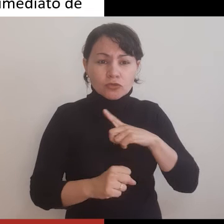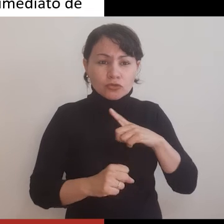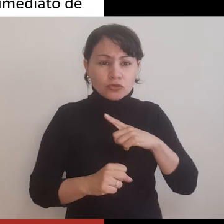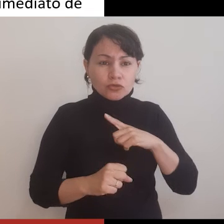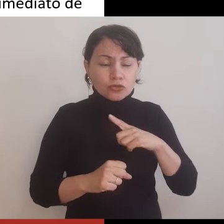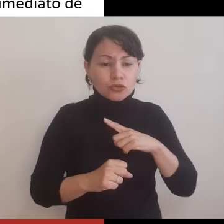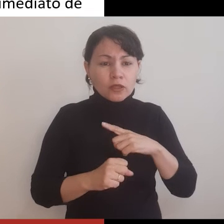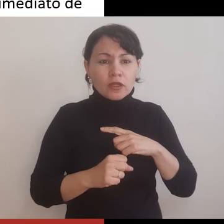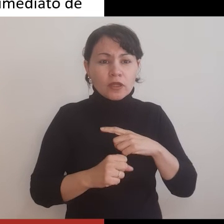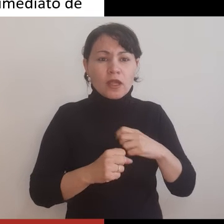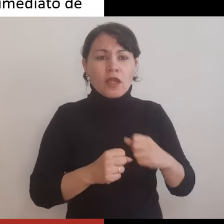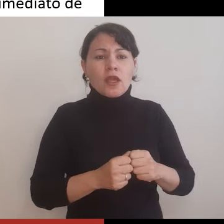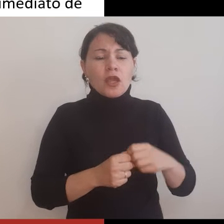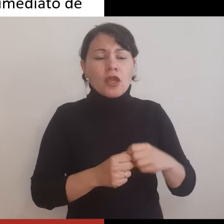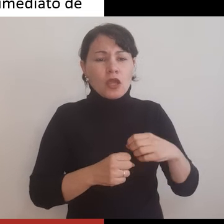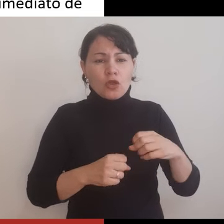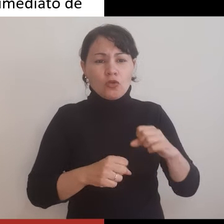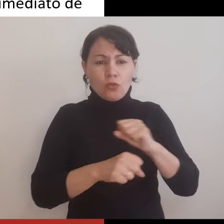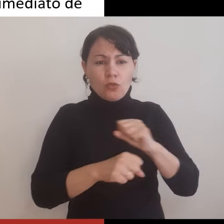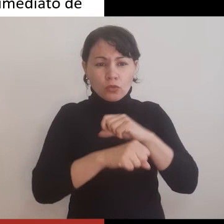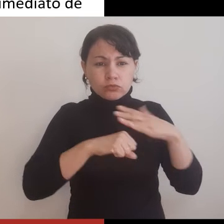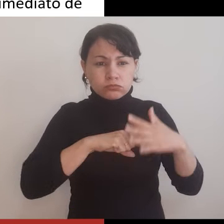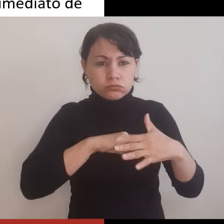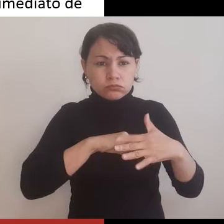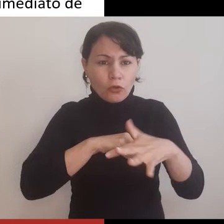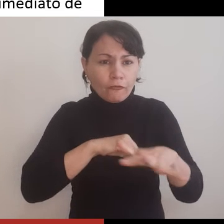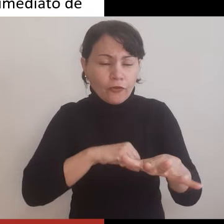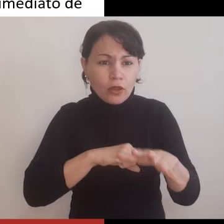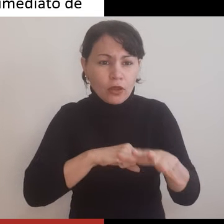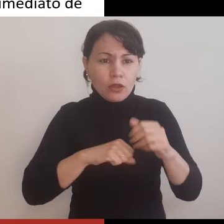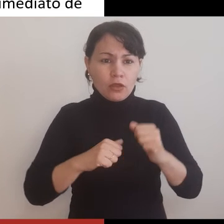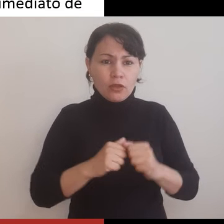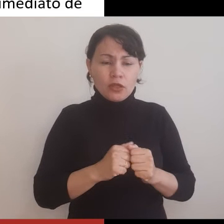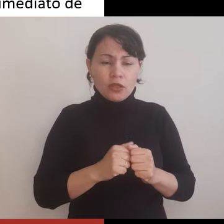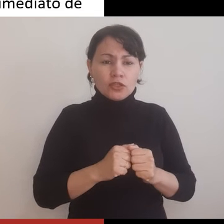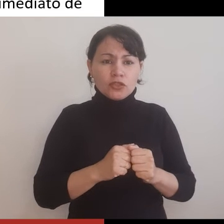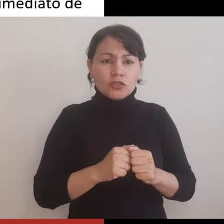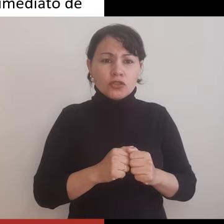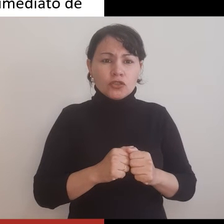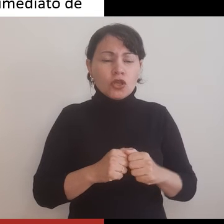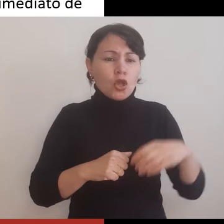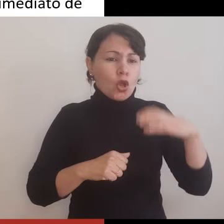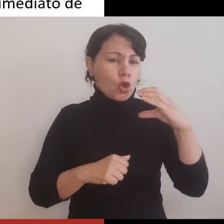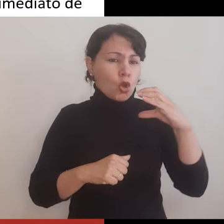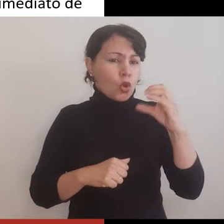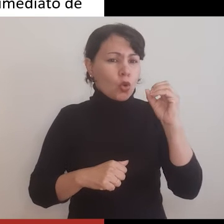de terapia intensiva coronária, uma unidade de terapia intensiva